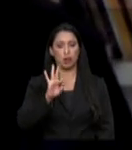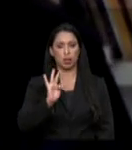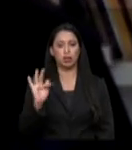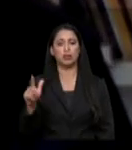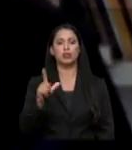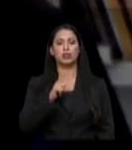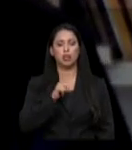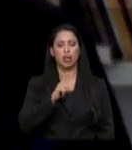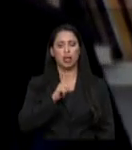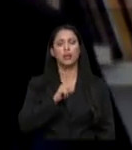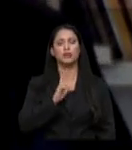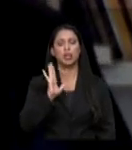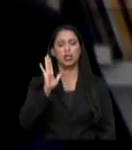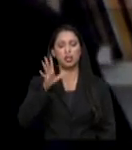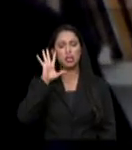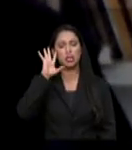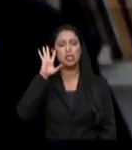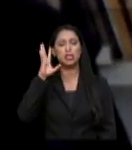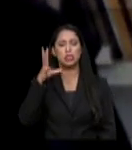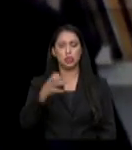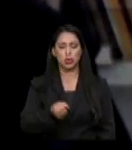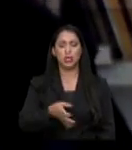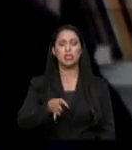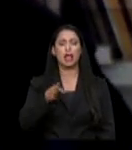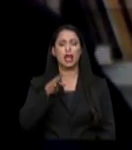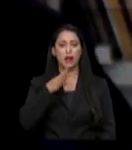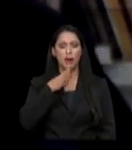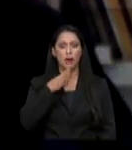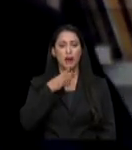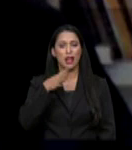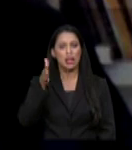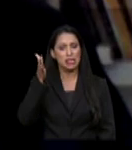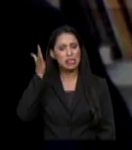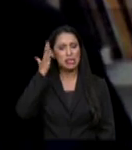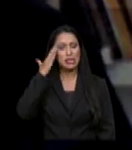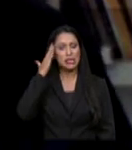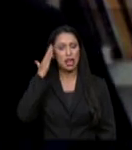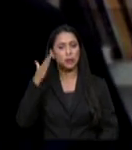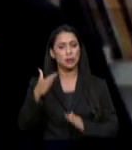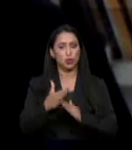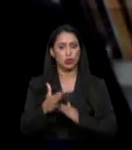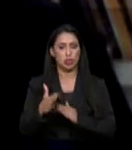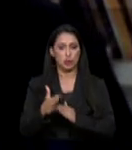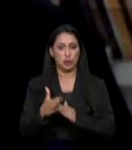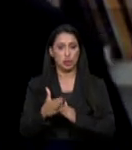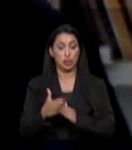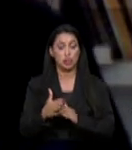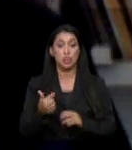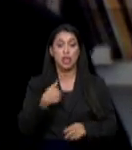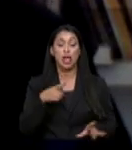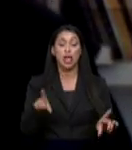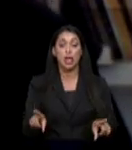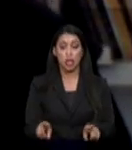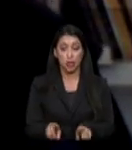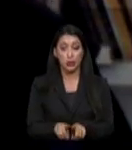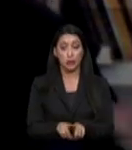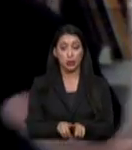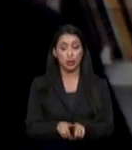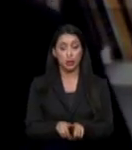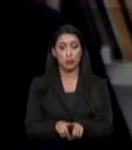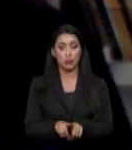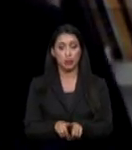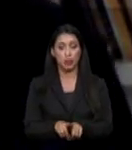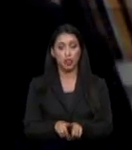tem assentado conhece Claros limites Eu também